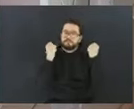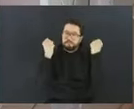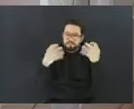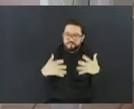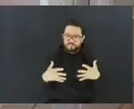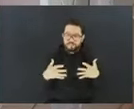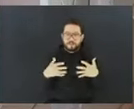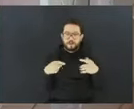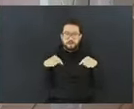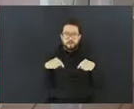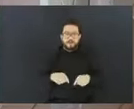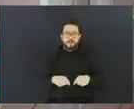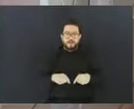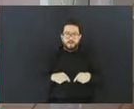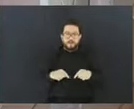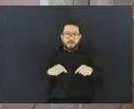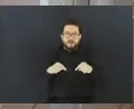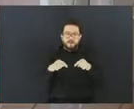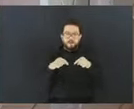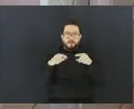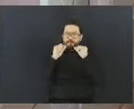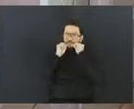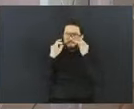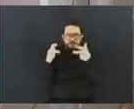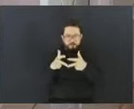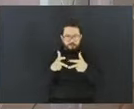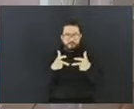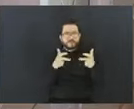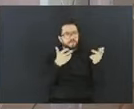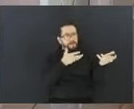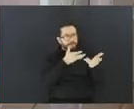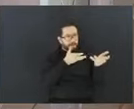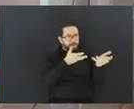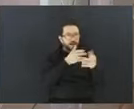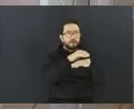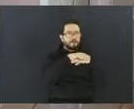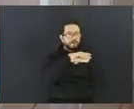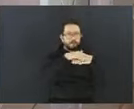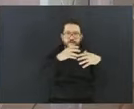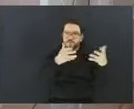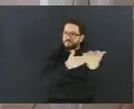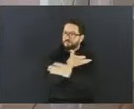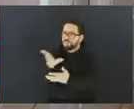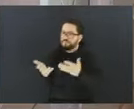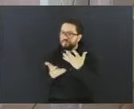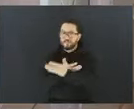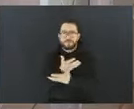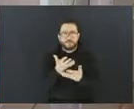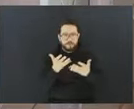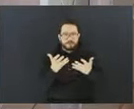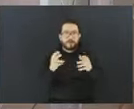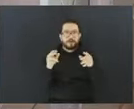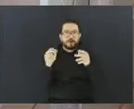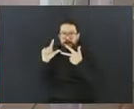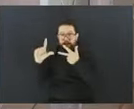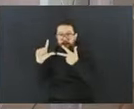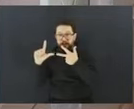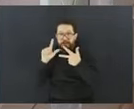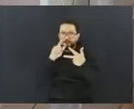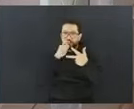com os vereadores, com o presidente, com diferentes membros aí do Legislativo e também do Executivo, no sentido de